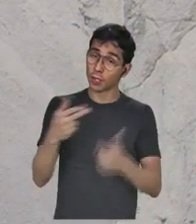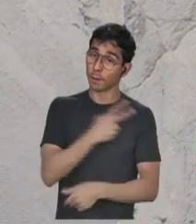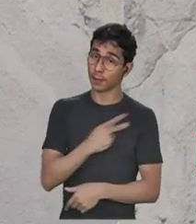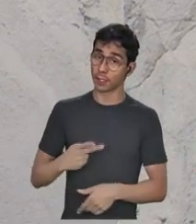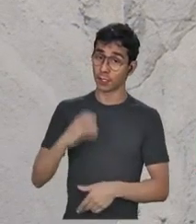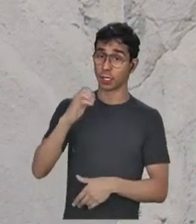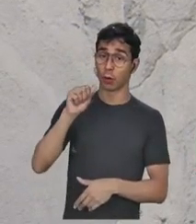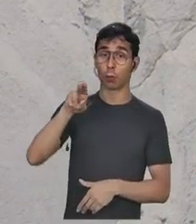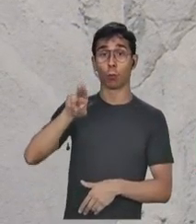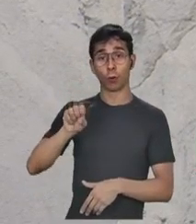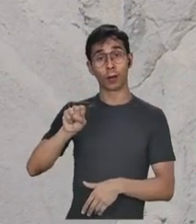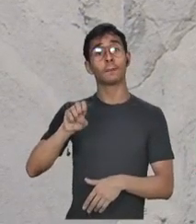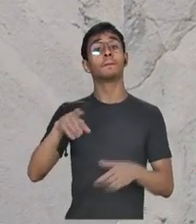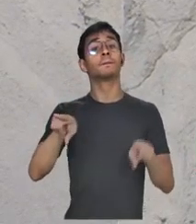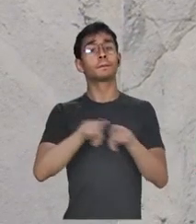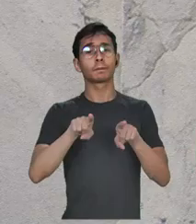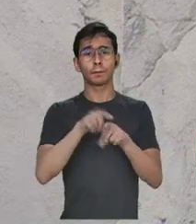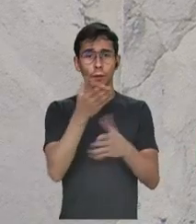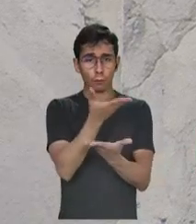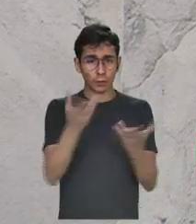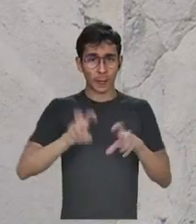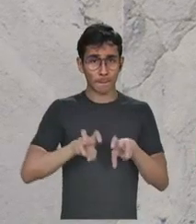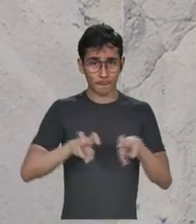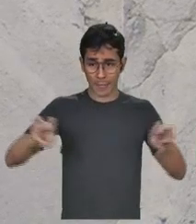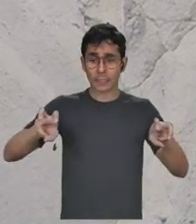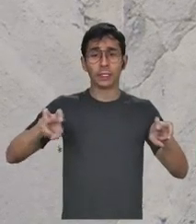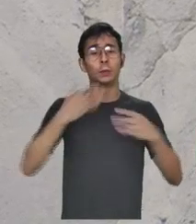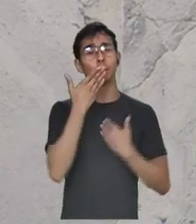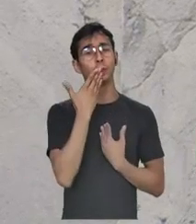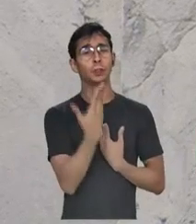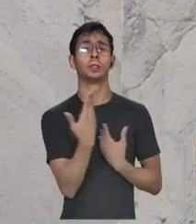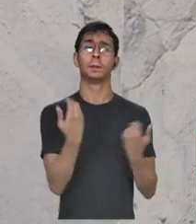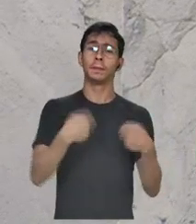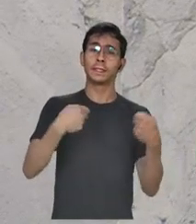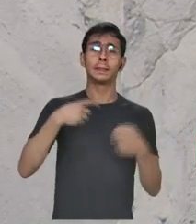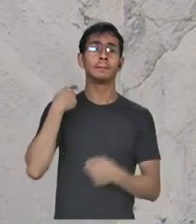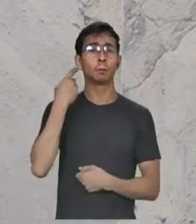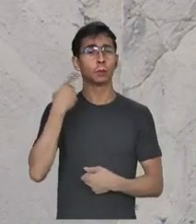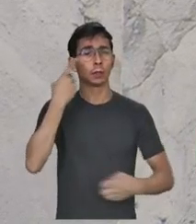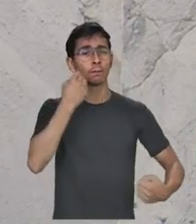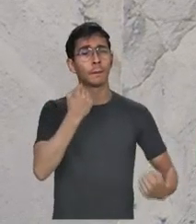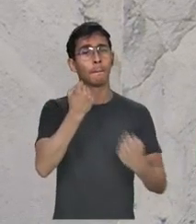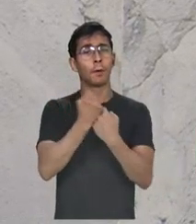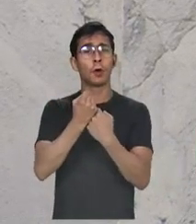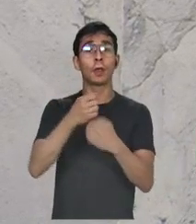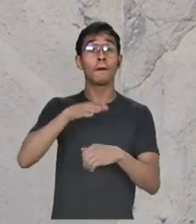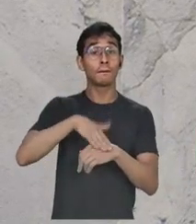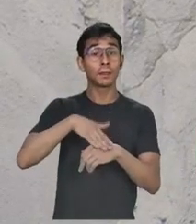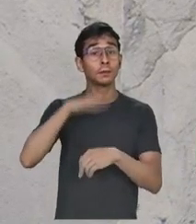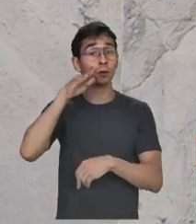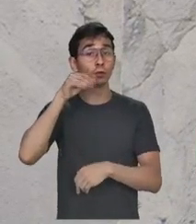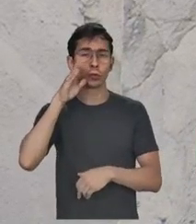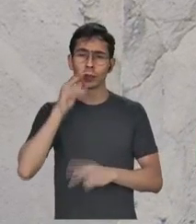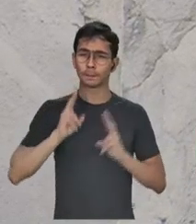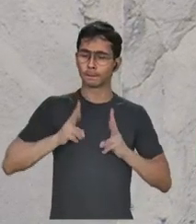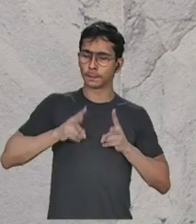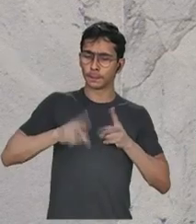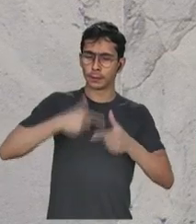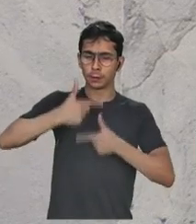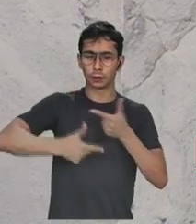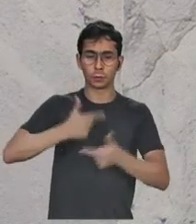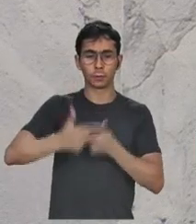toda a mesa ea todos os deputados que nos apóiem no sentido de manter esses funcionários trabalhando aqui na tv alesp